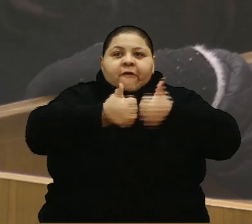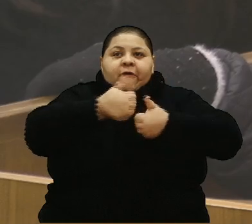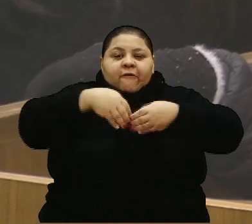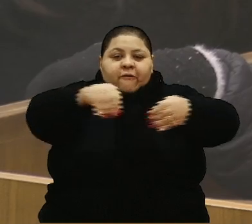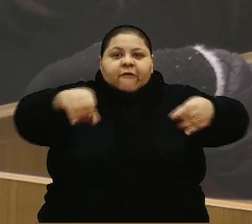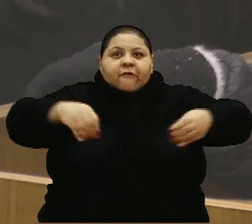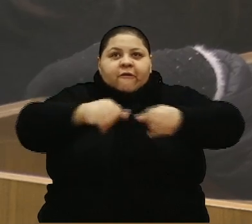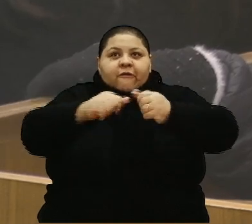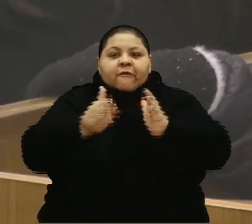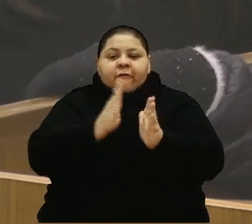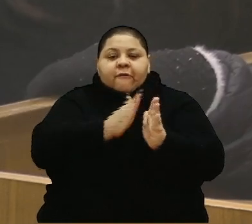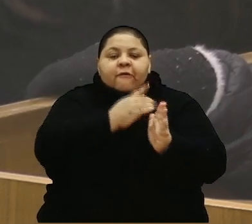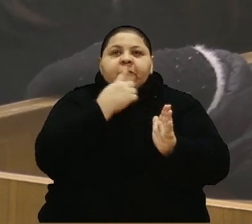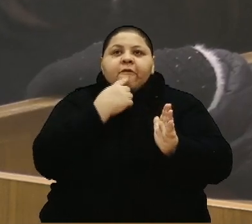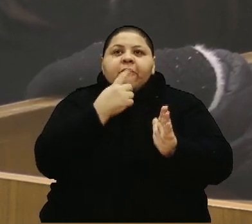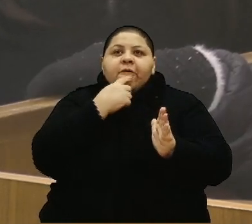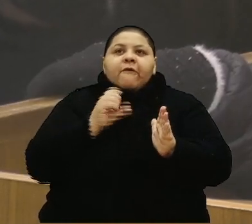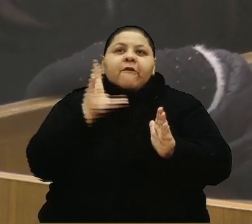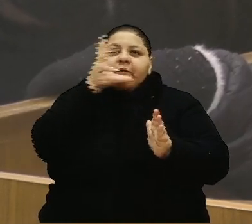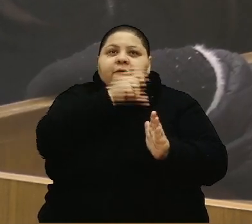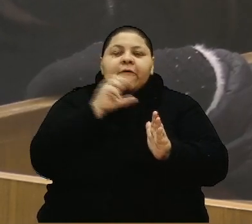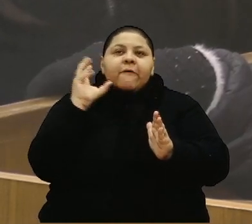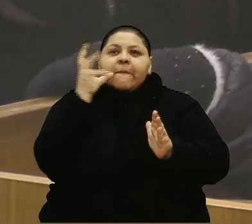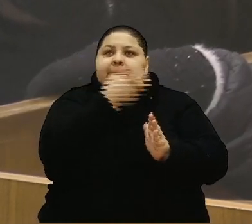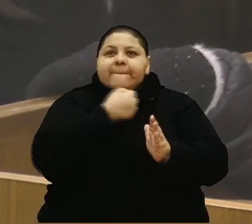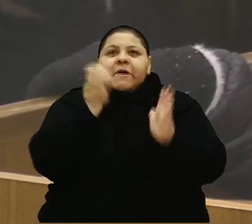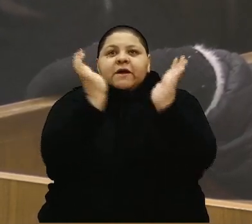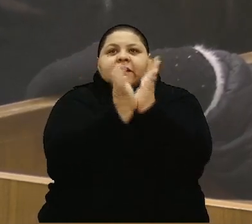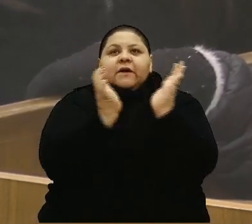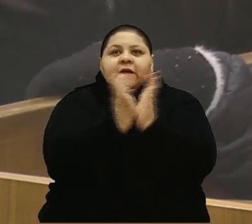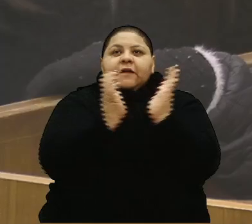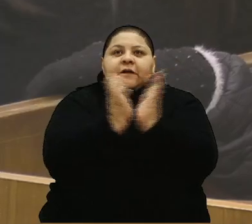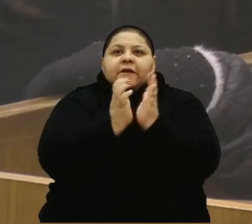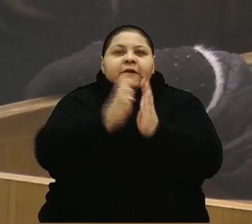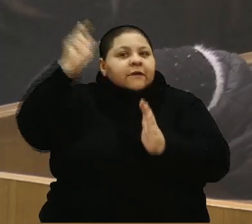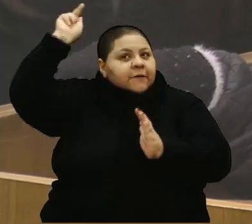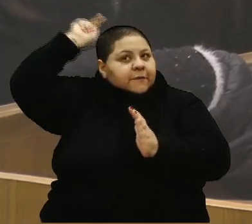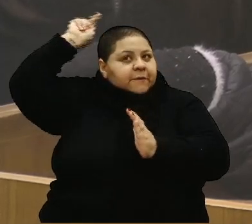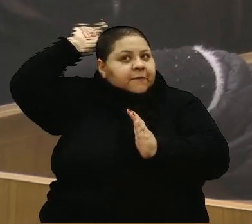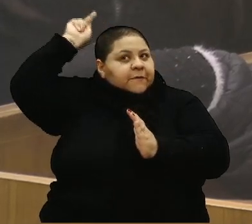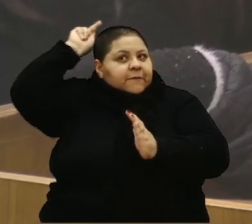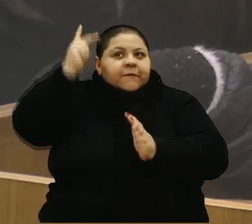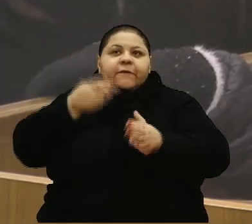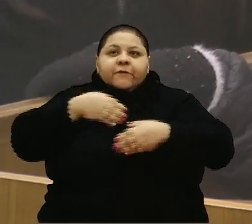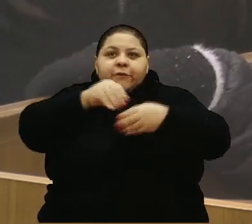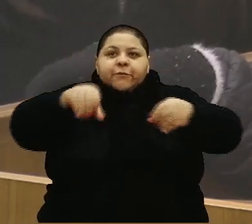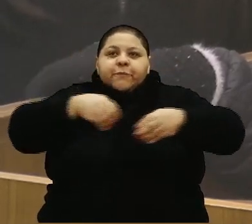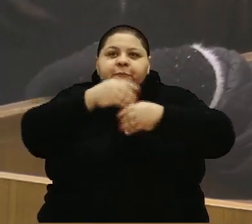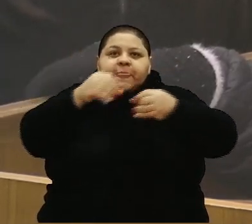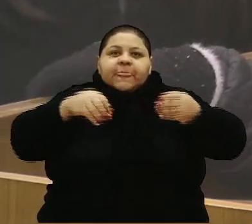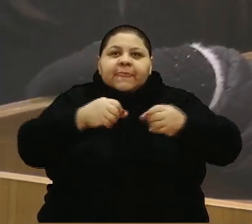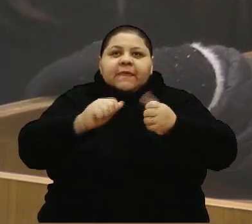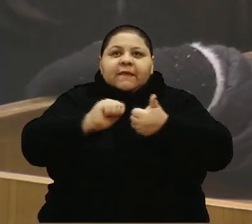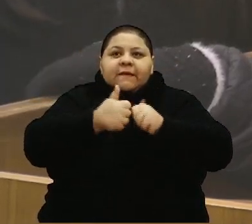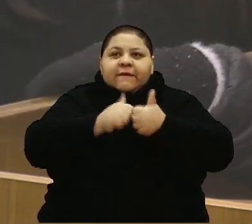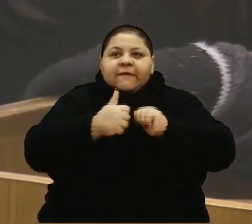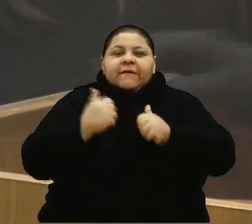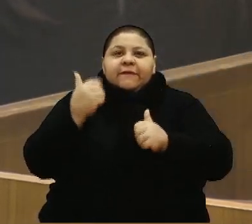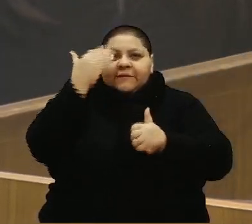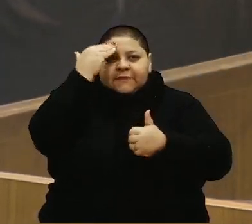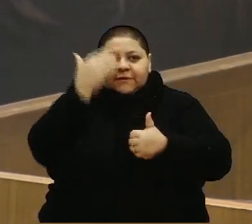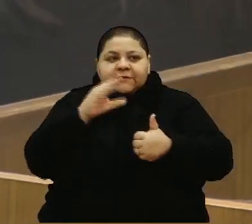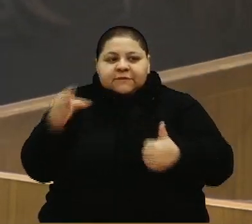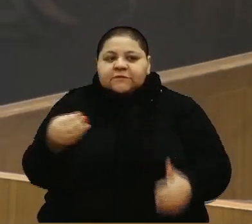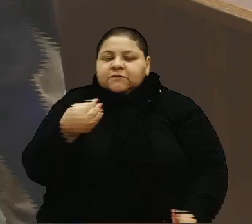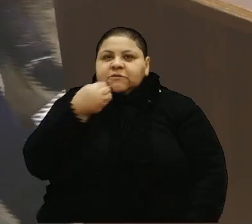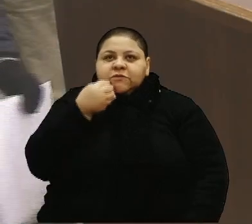couve, tomate, laranja, pão, alface, guaraná, canjiquinha e risoto. Agradeço pela